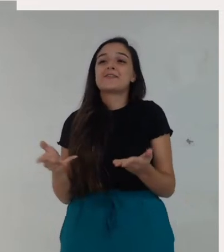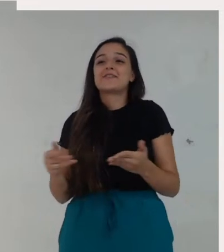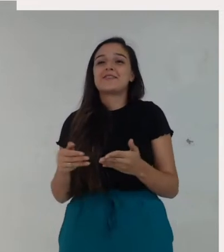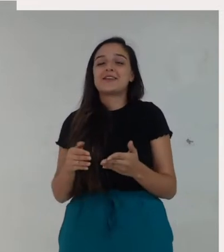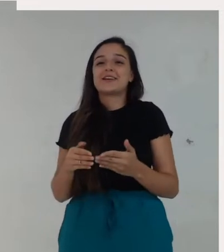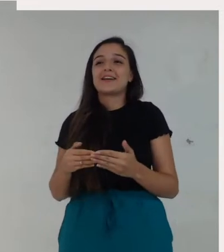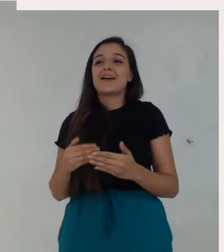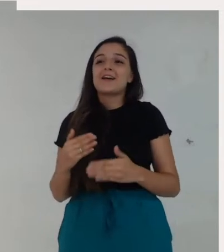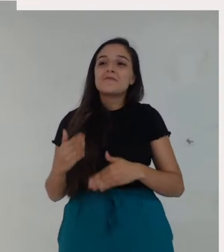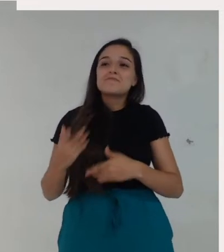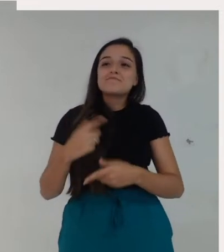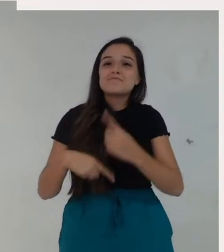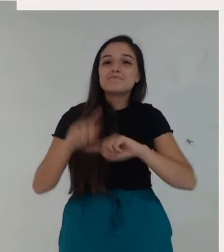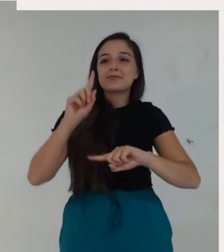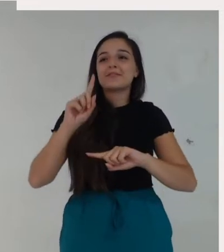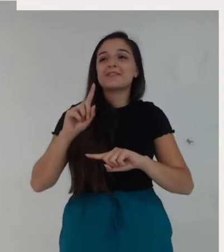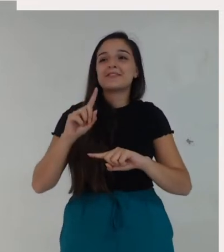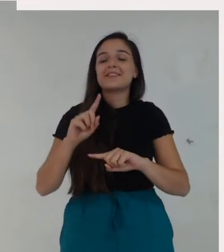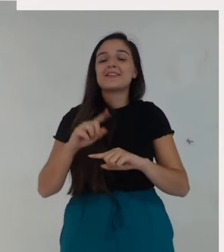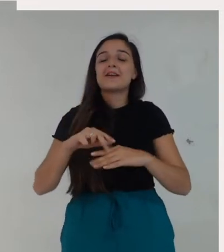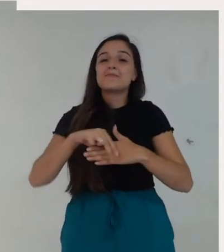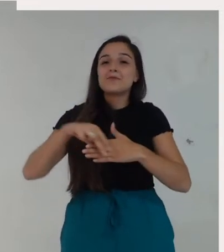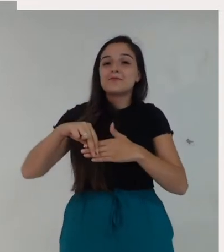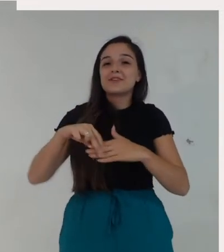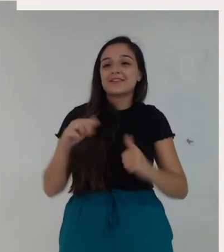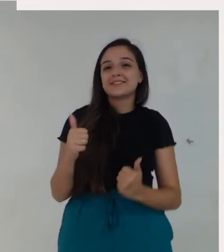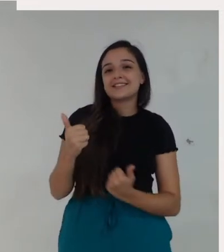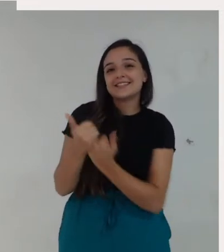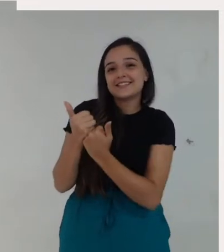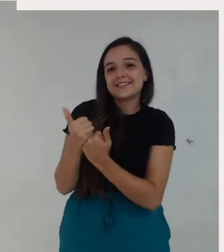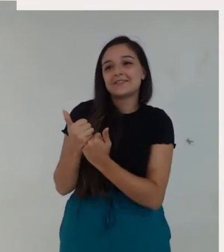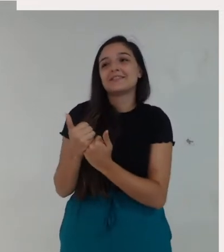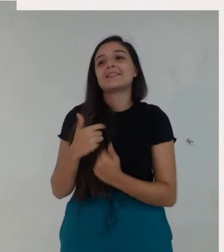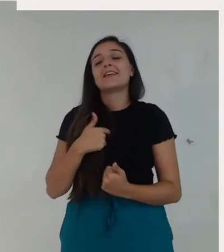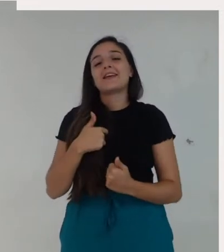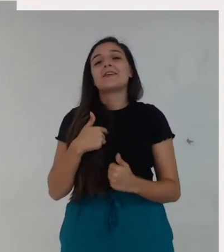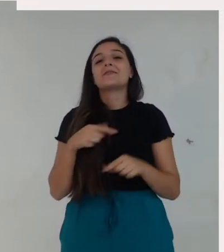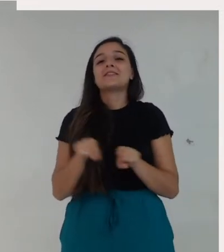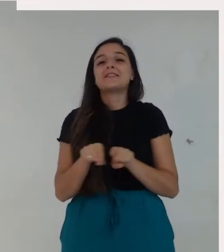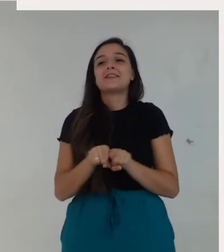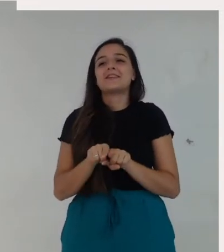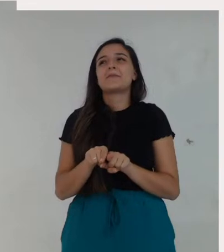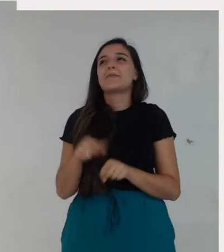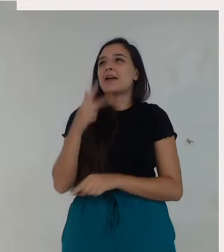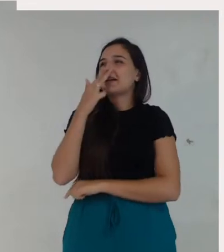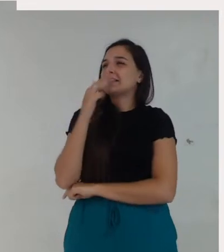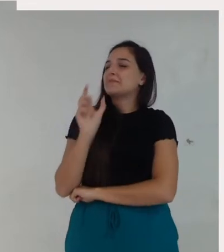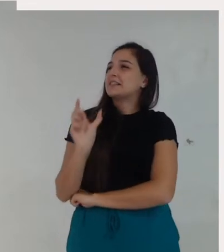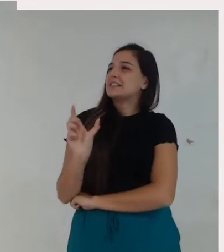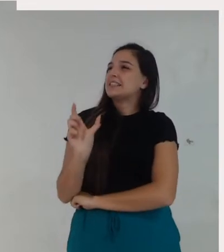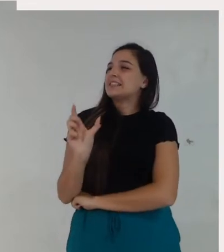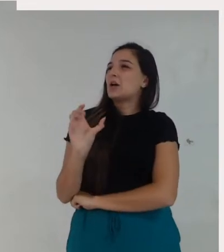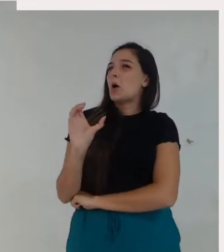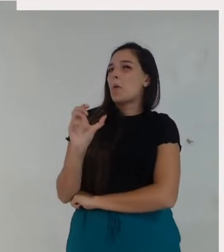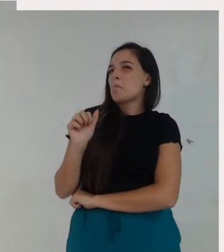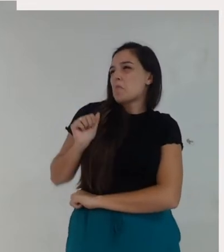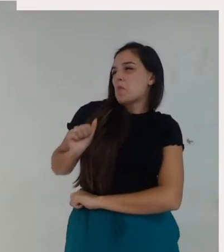fui promovida a ser do comitê editorial, né? Essa palavra bolsista às vezes